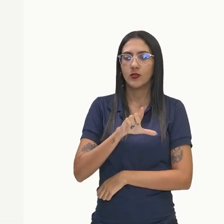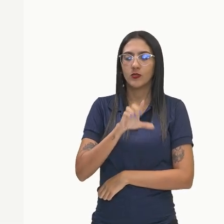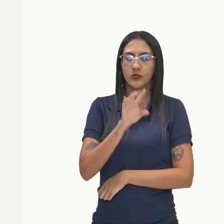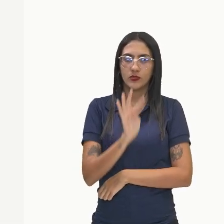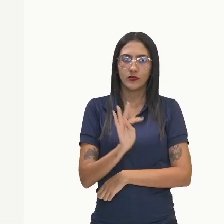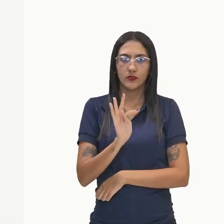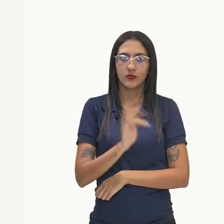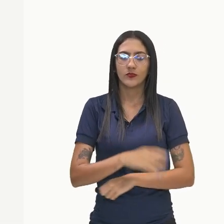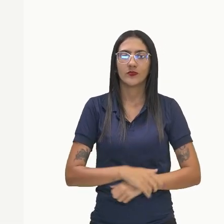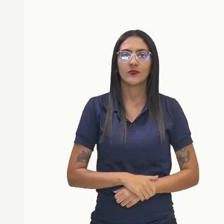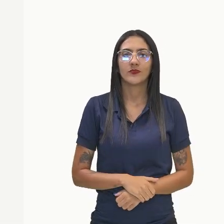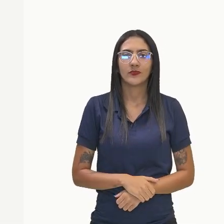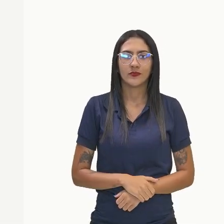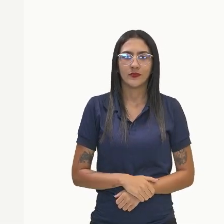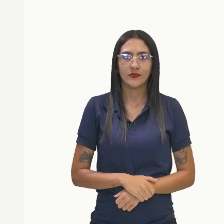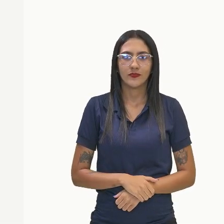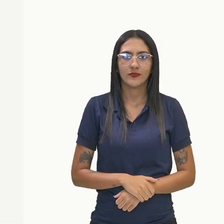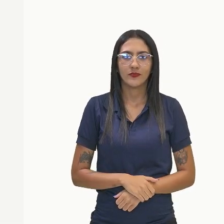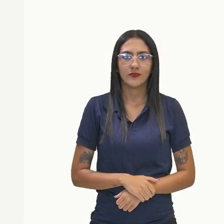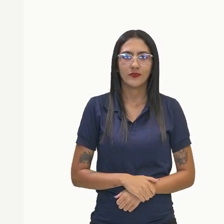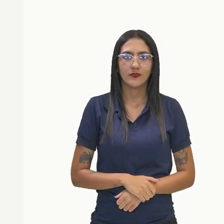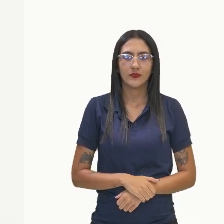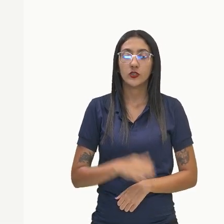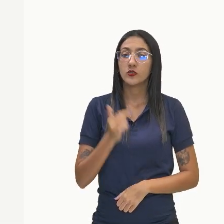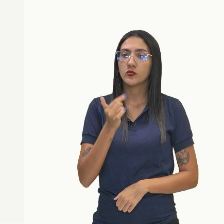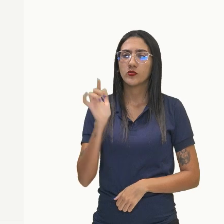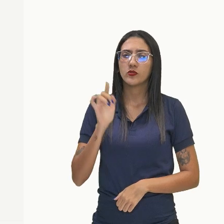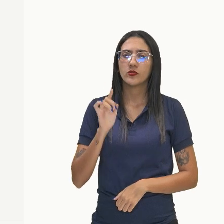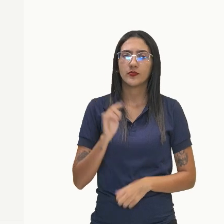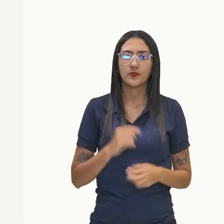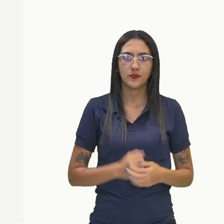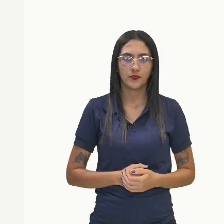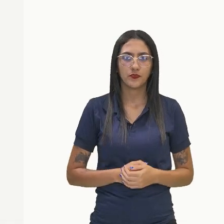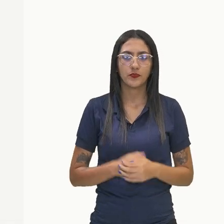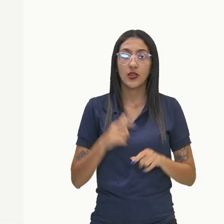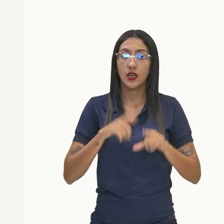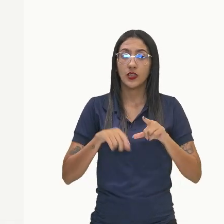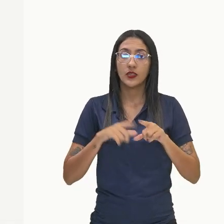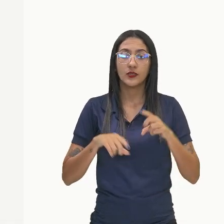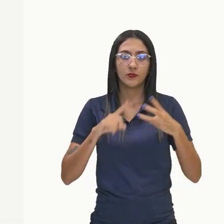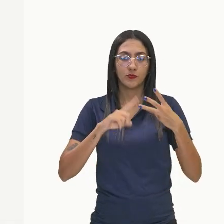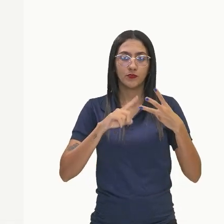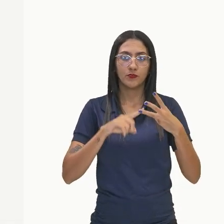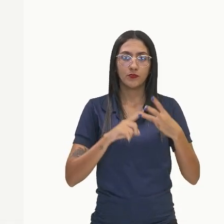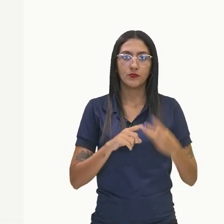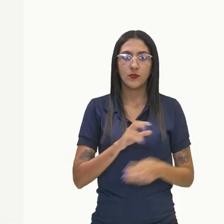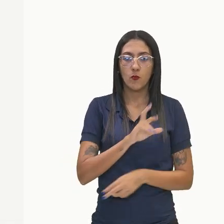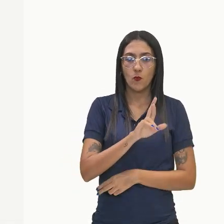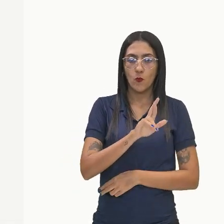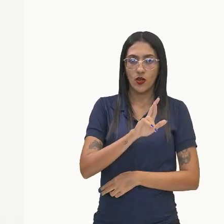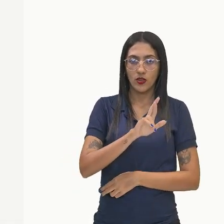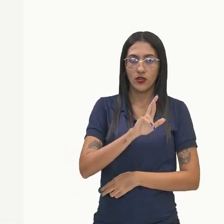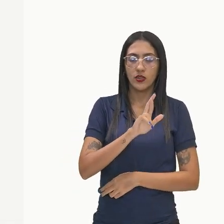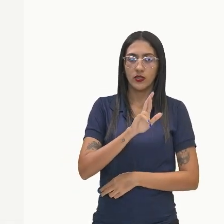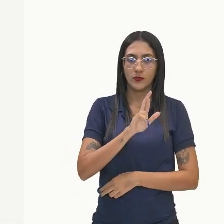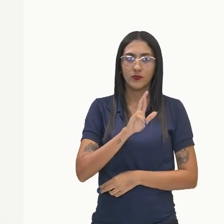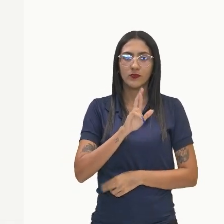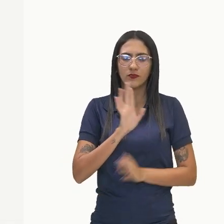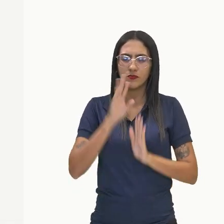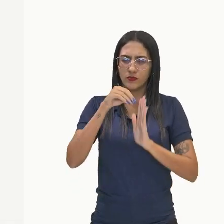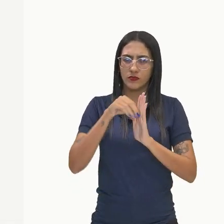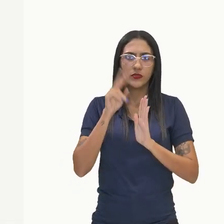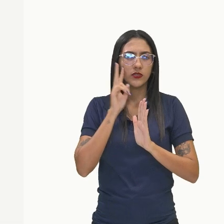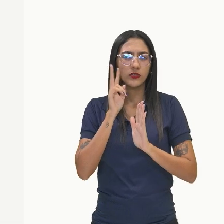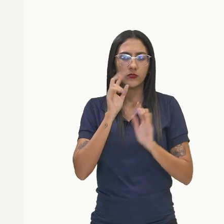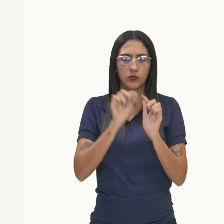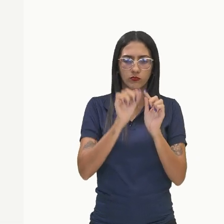legal? E aí nós temos os outros representantes da equação, que são a resistência interna do receptor elétrico, né?